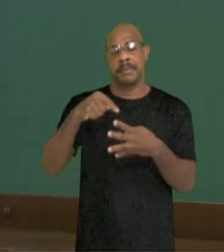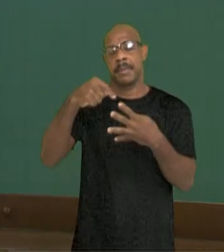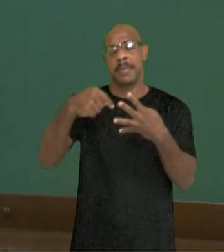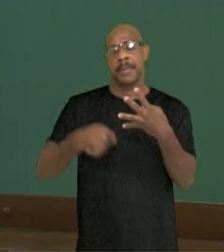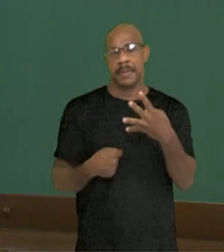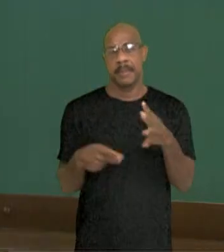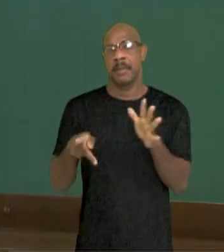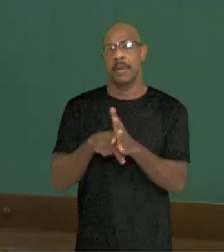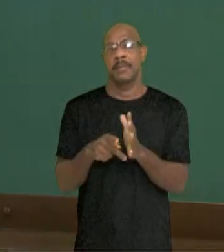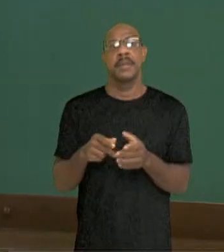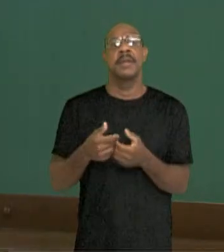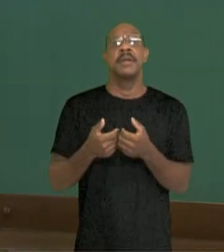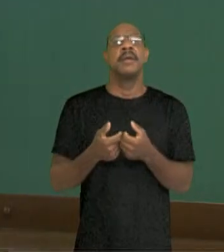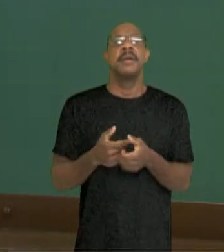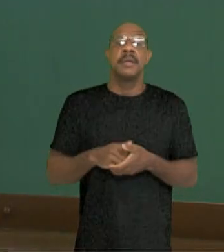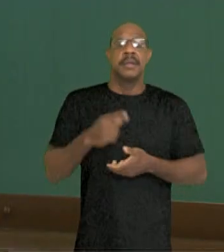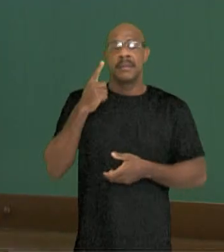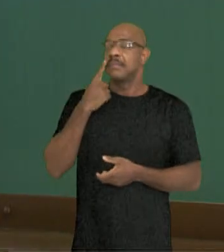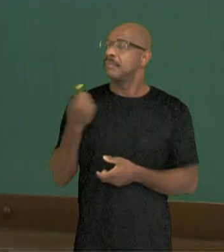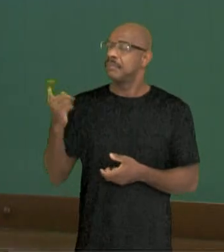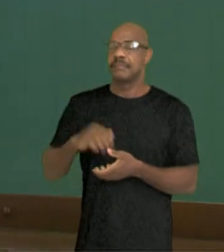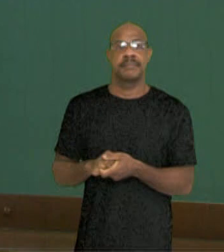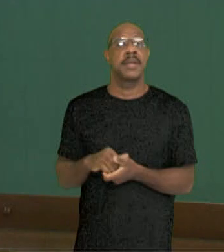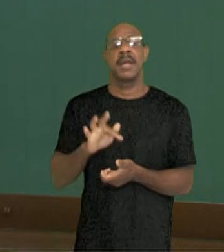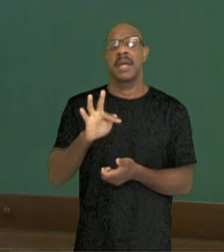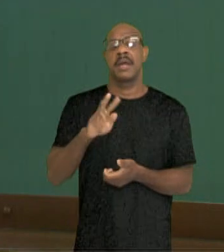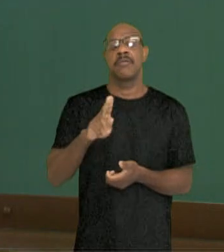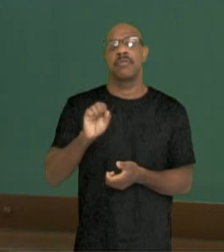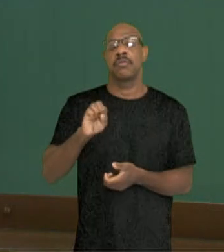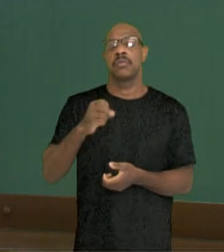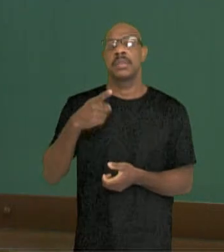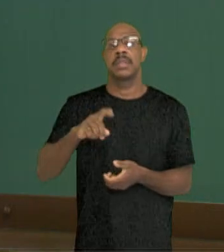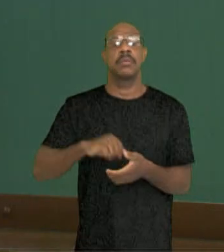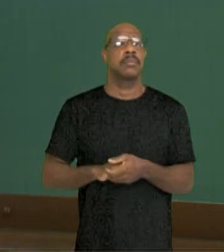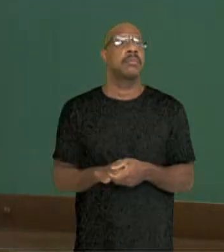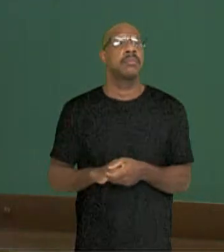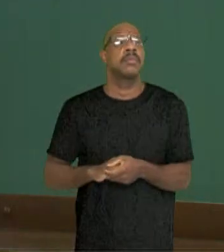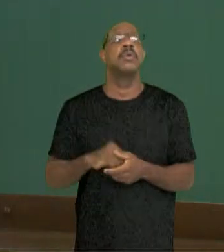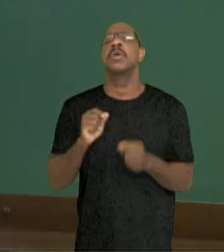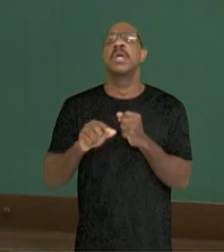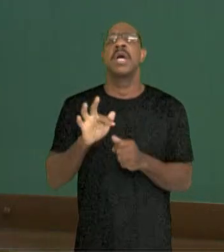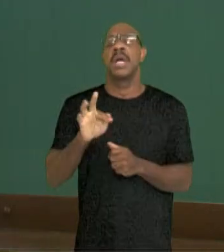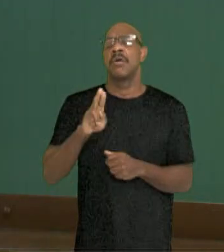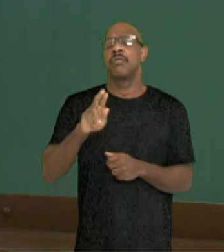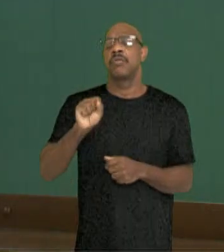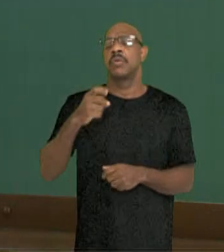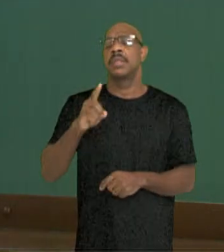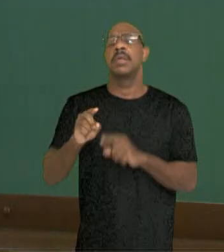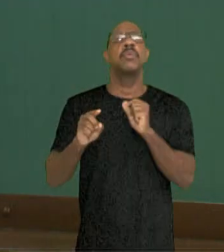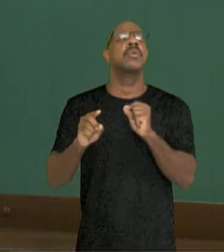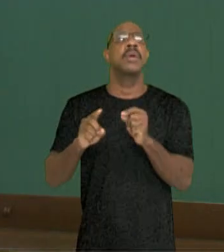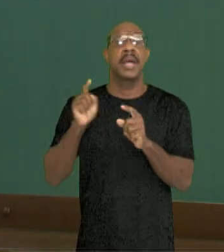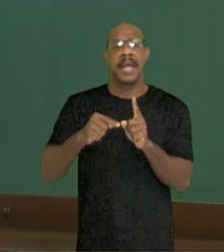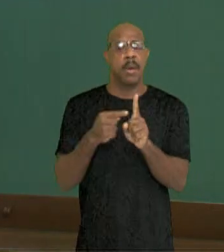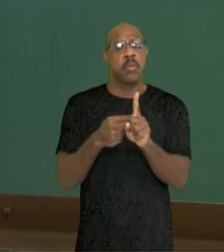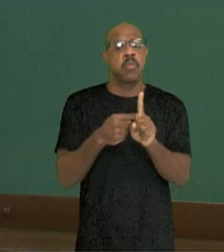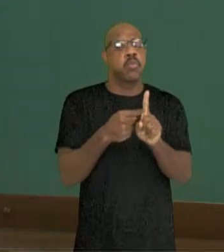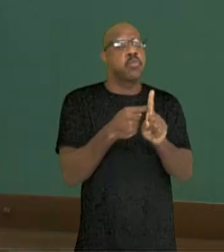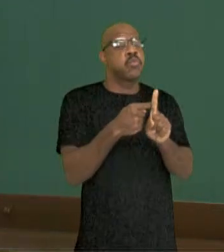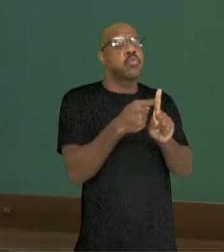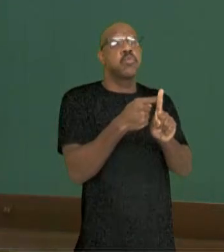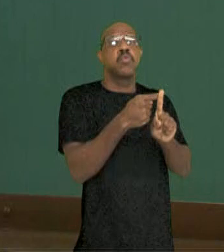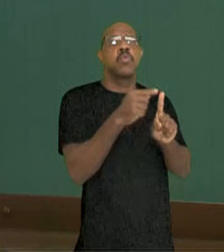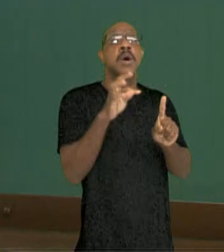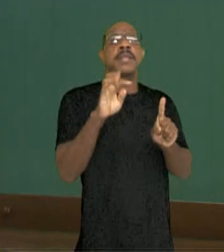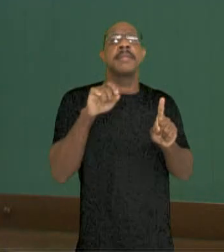física bastante interessante, que é o ponto de fusão. Professor, o que é o ponto de fusão? É a temperatura